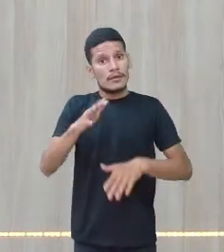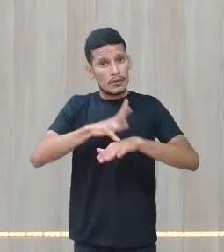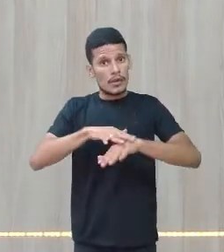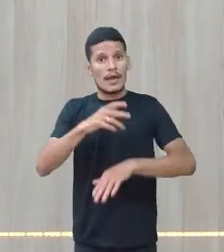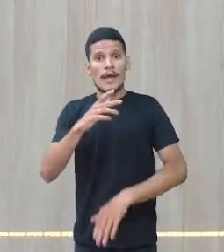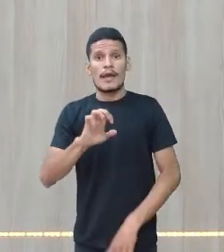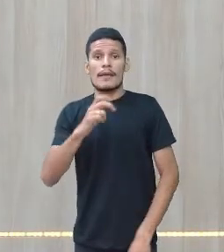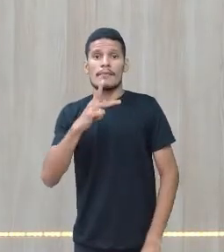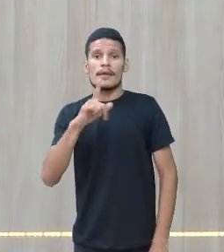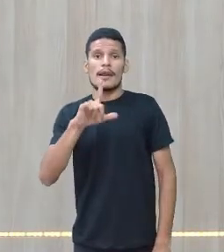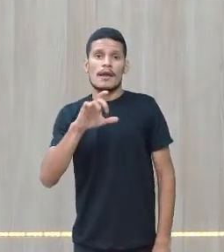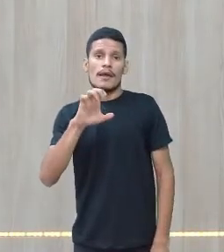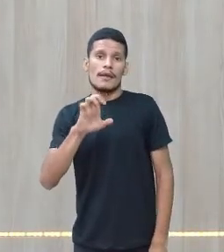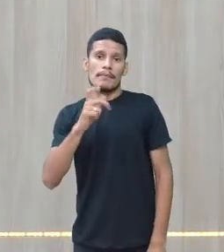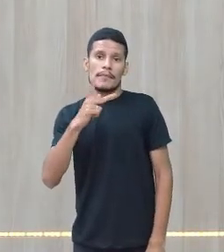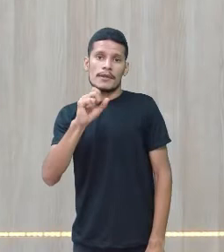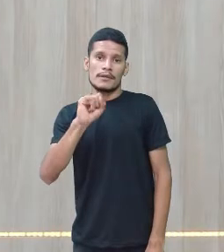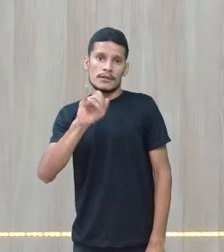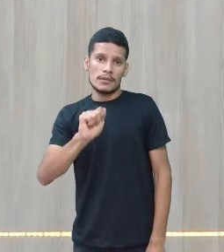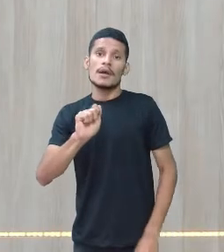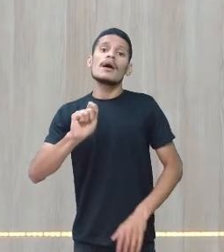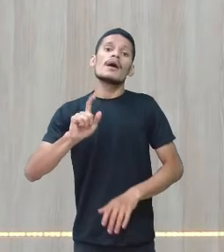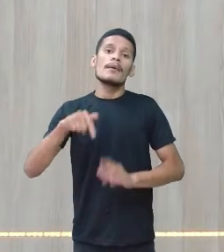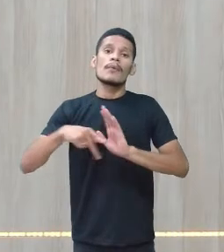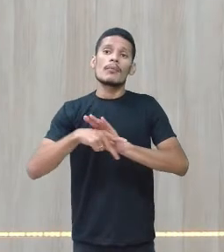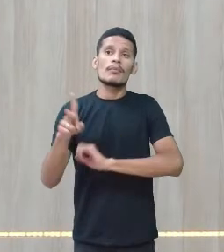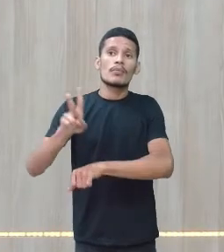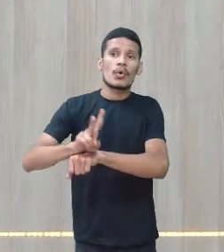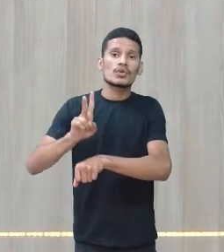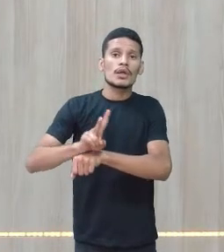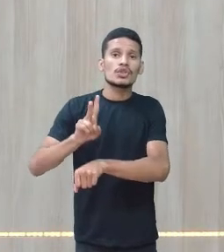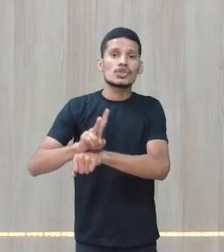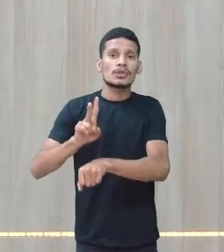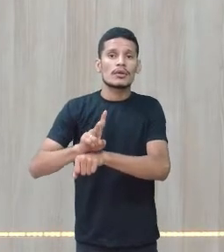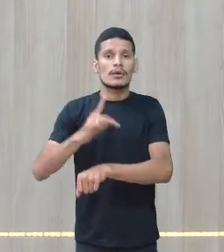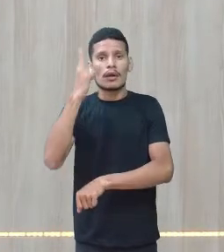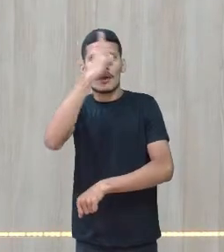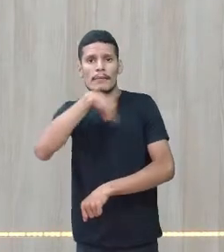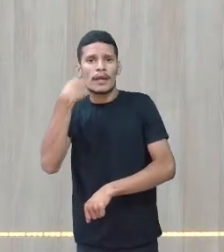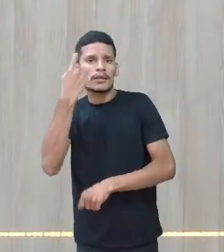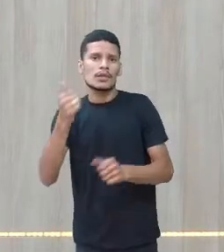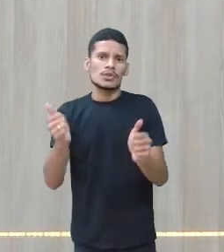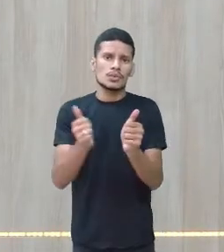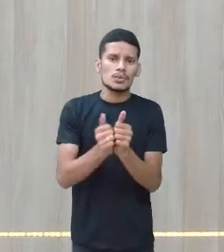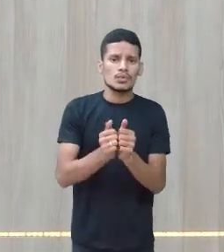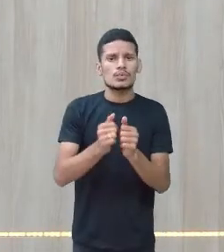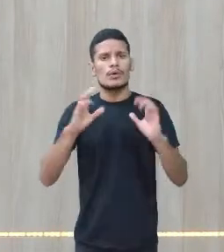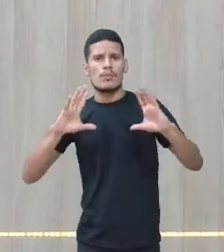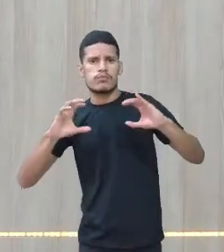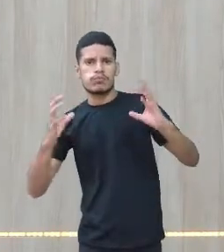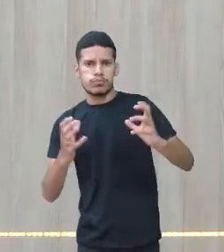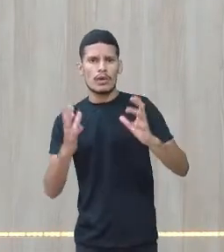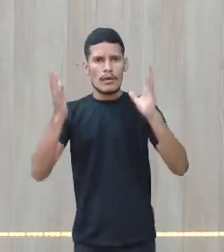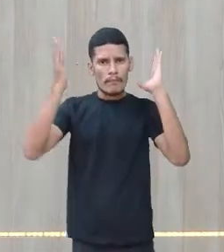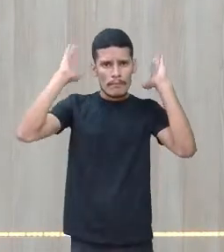cuidado é que a gente ajuda a proteger a cabeça, né? Com um travesseiro, com uma almofada, e na escola, até mesmo com uma